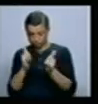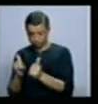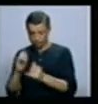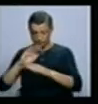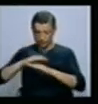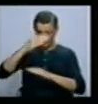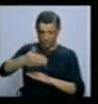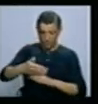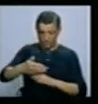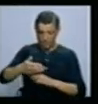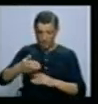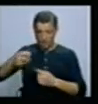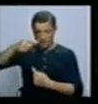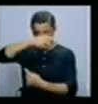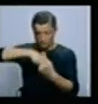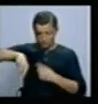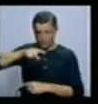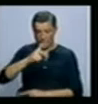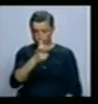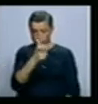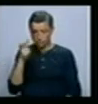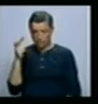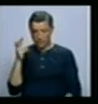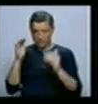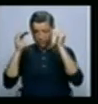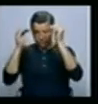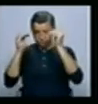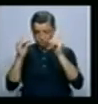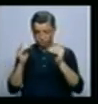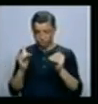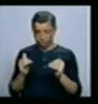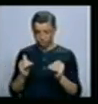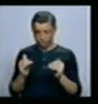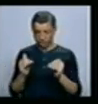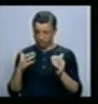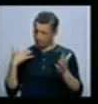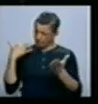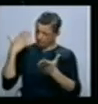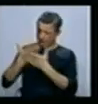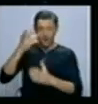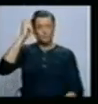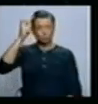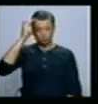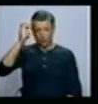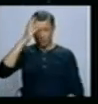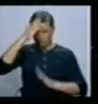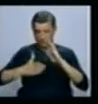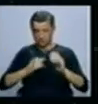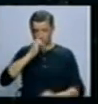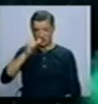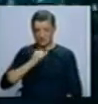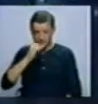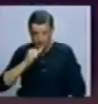vai crescendo, a velocidade de rotação dessas estrelas. Mas, e já sabemos isso há várias décadas, não é isso que acontece. Nós